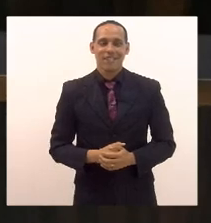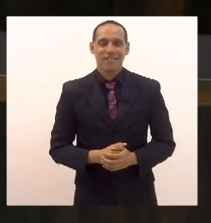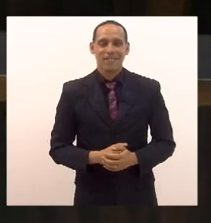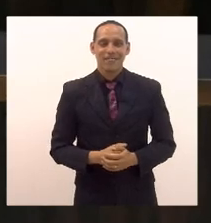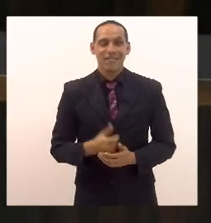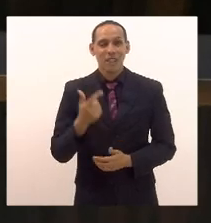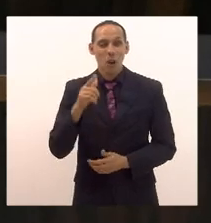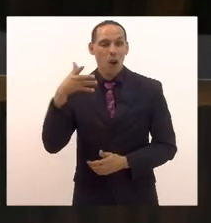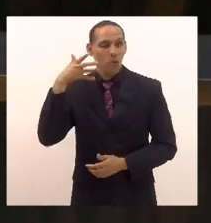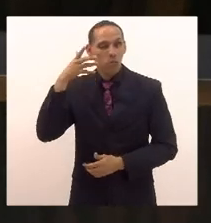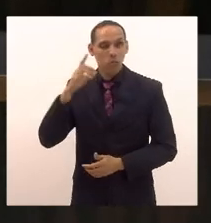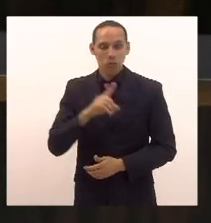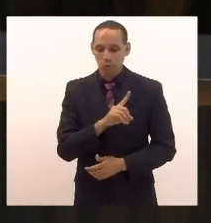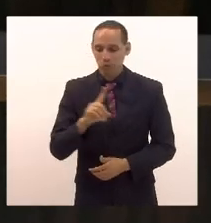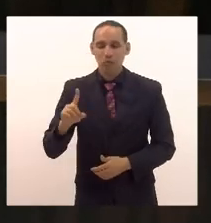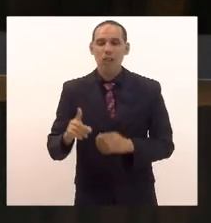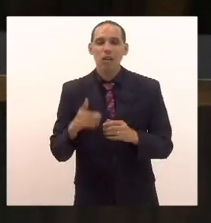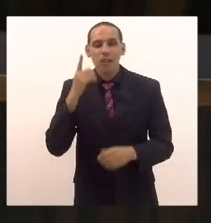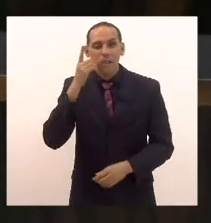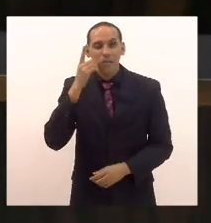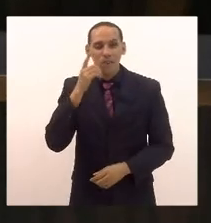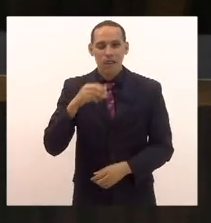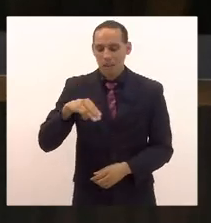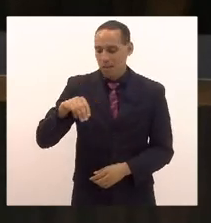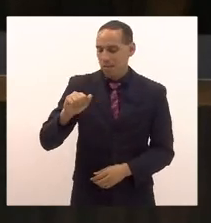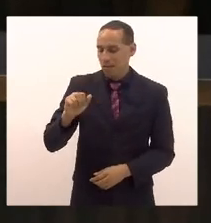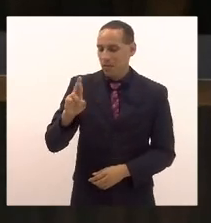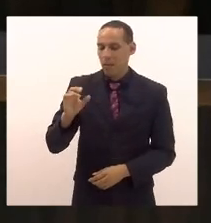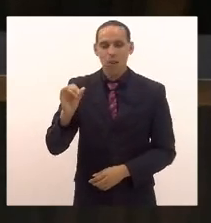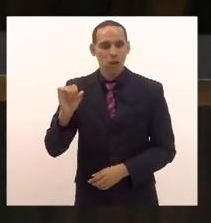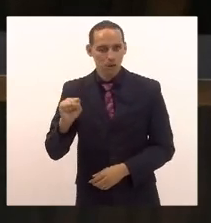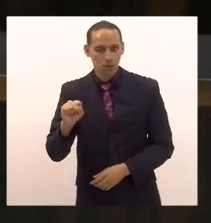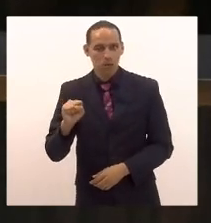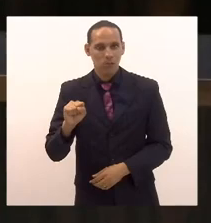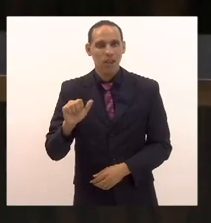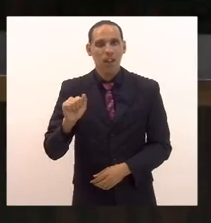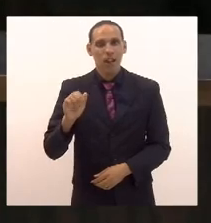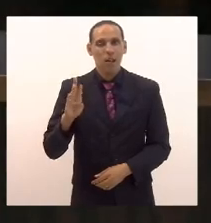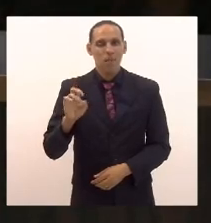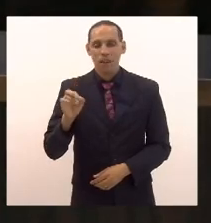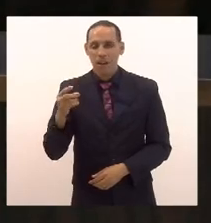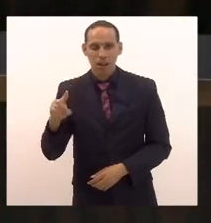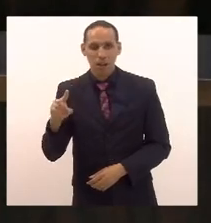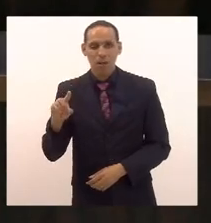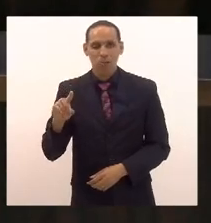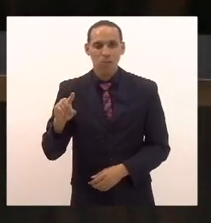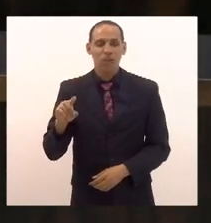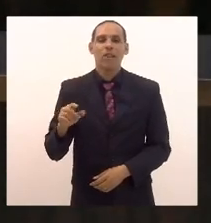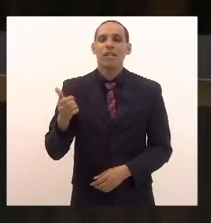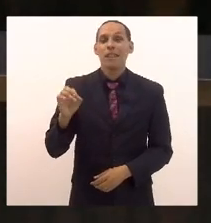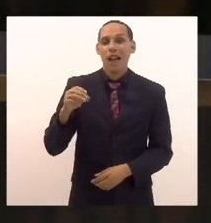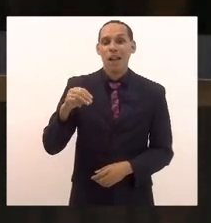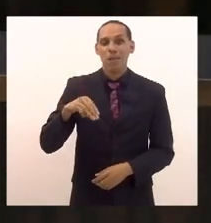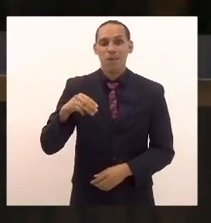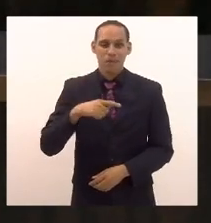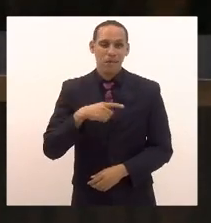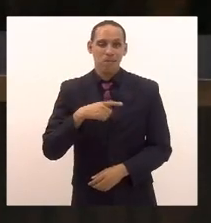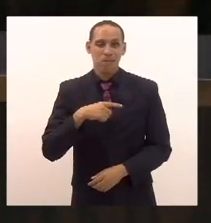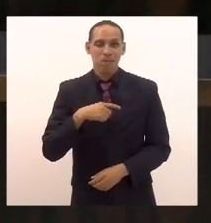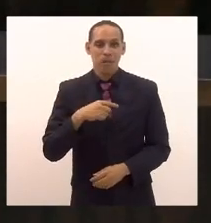a próxima do escrito é o Nobre Deputado Marcos Abrahão você nesse tipo de dez minutos o tempo regimental